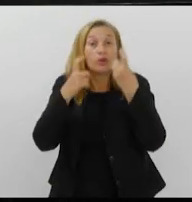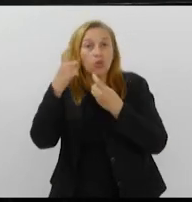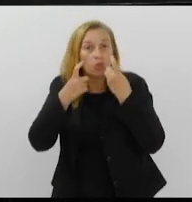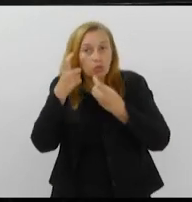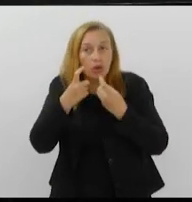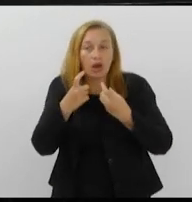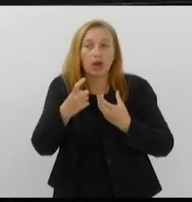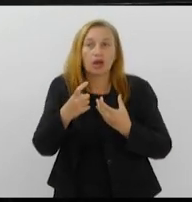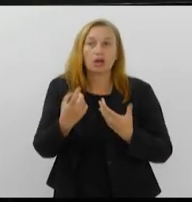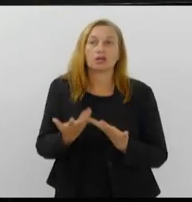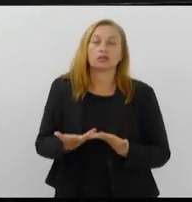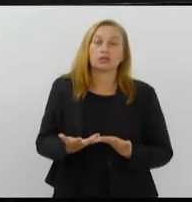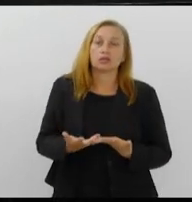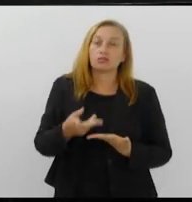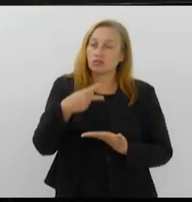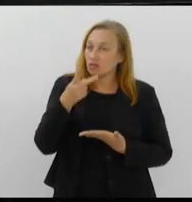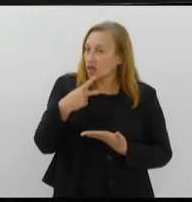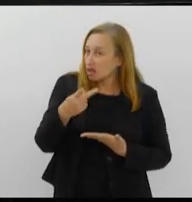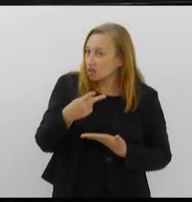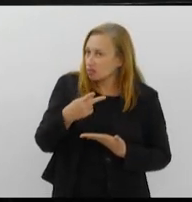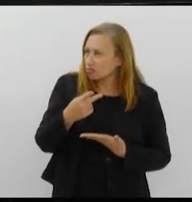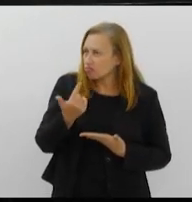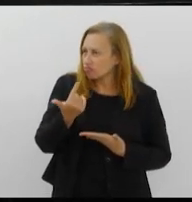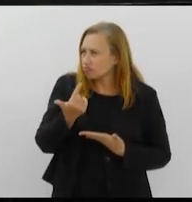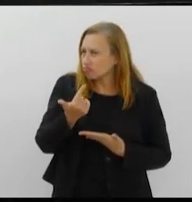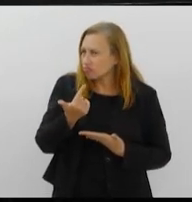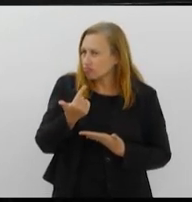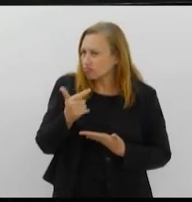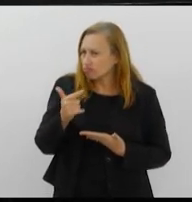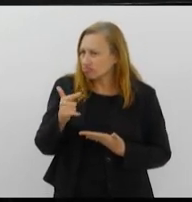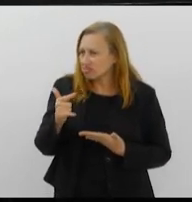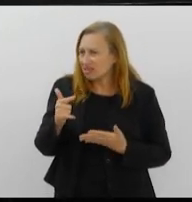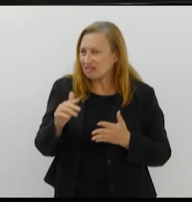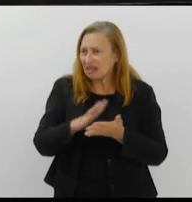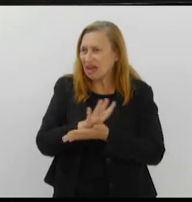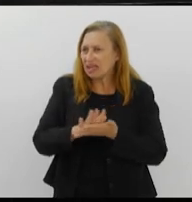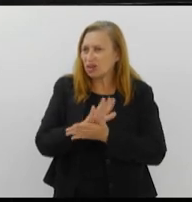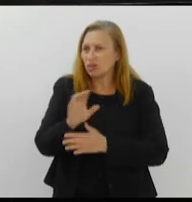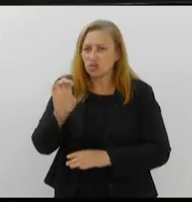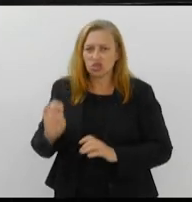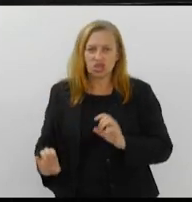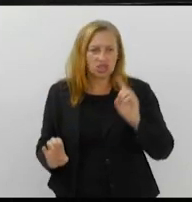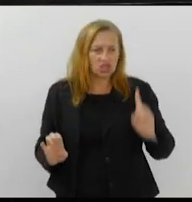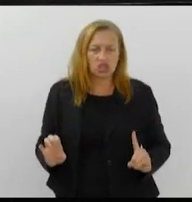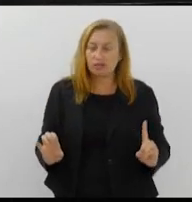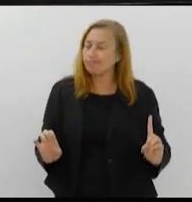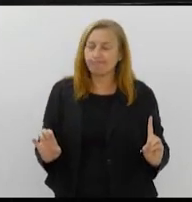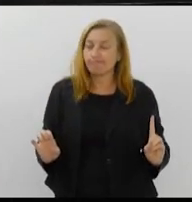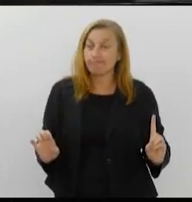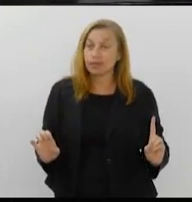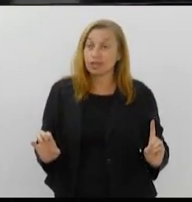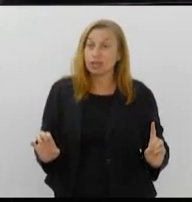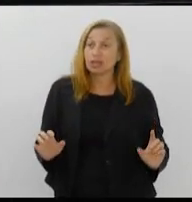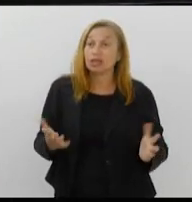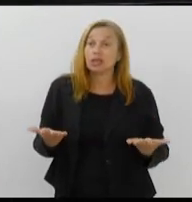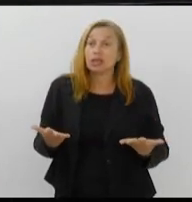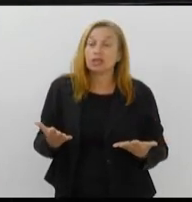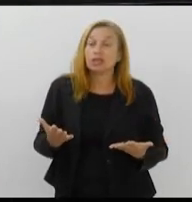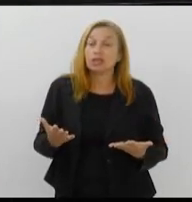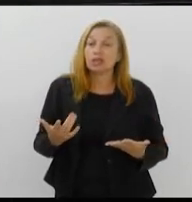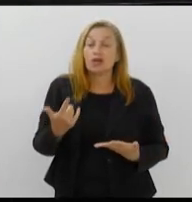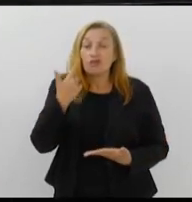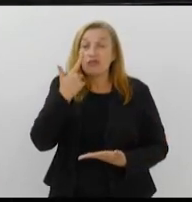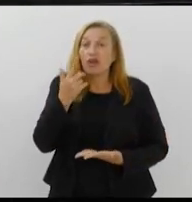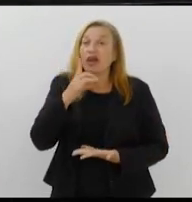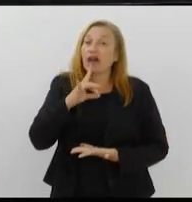isso inclusive, vou logo dizendo, não tem que ver com esquerda e com direita, isso tem que ver com